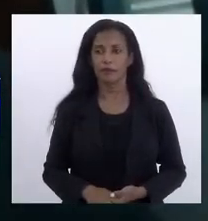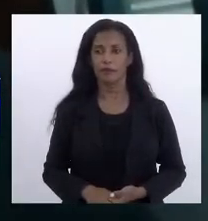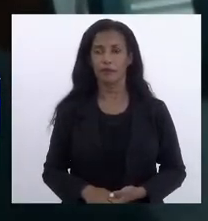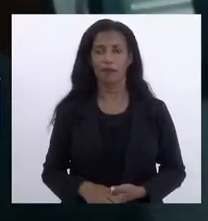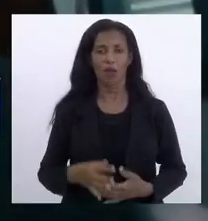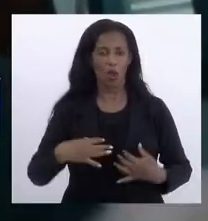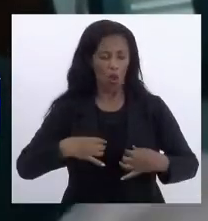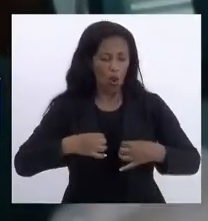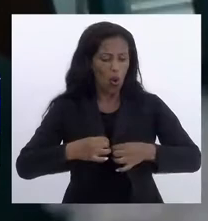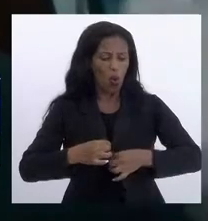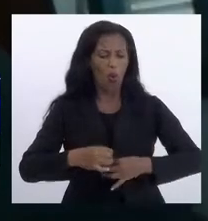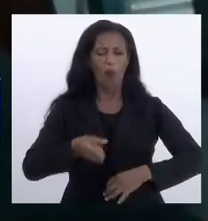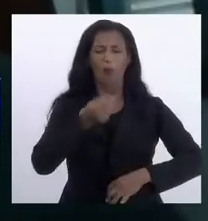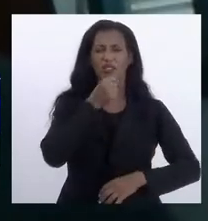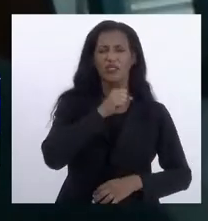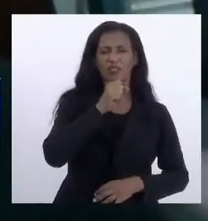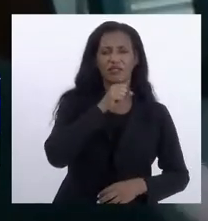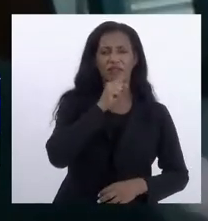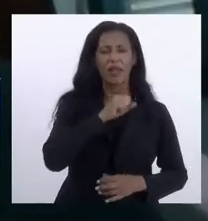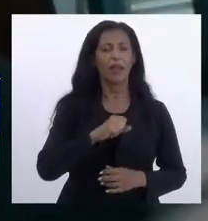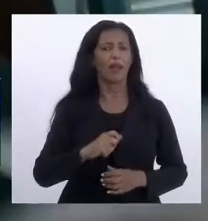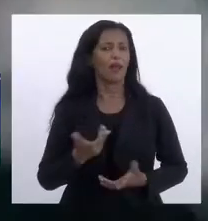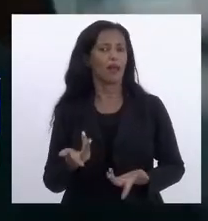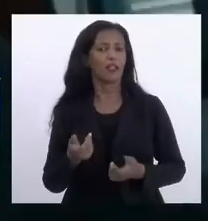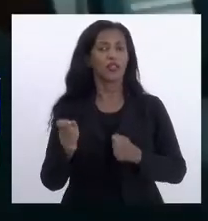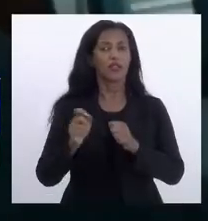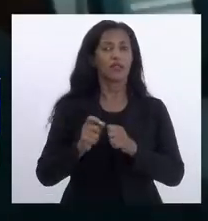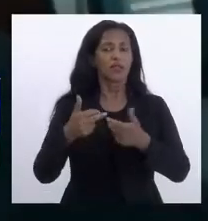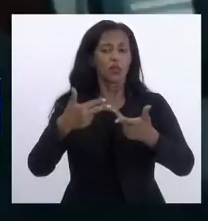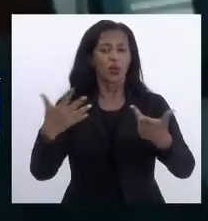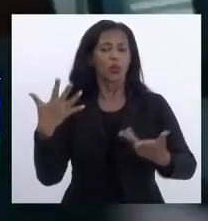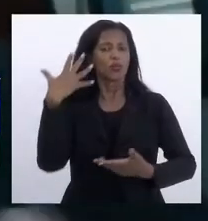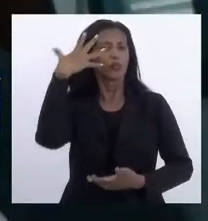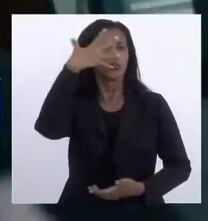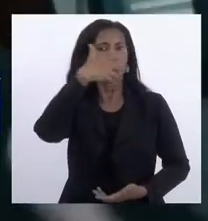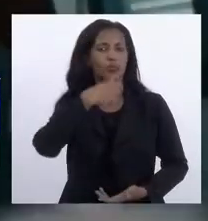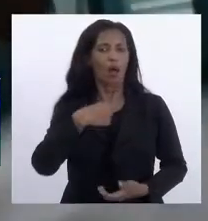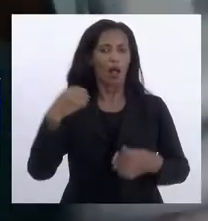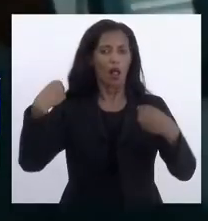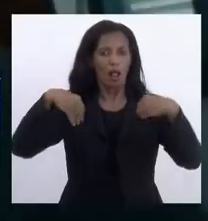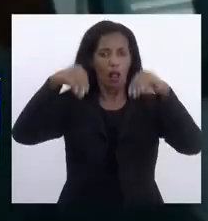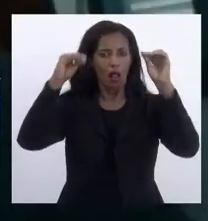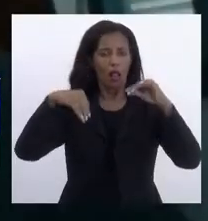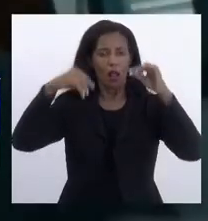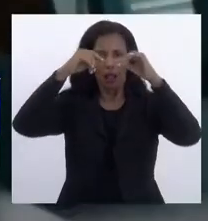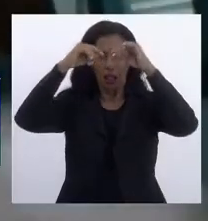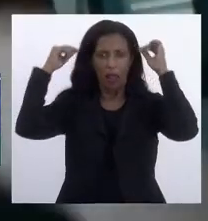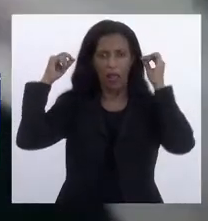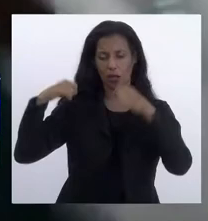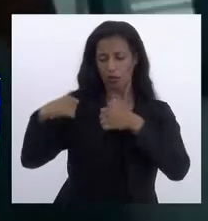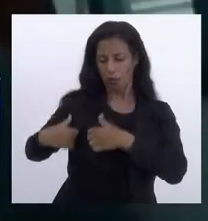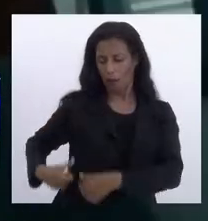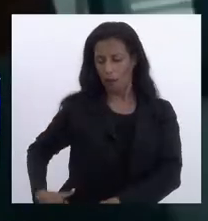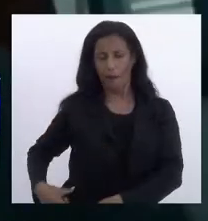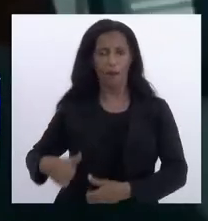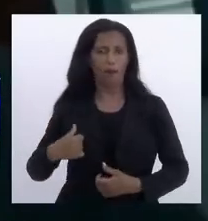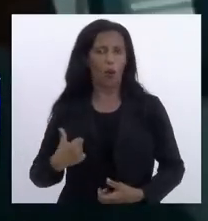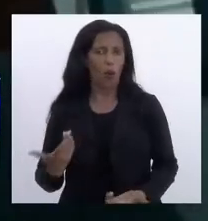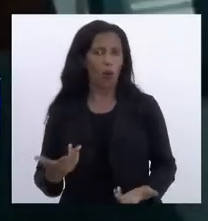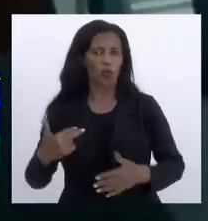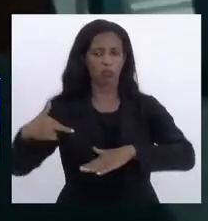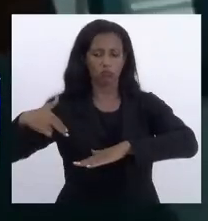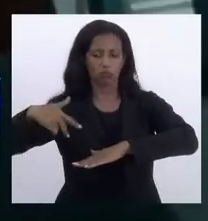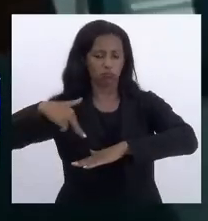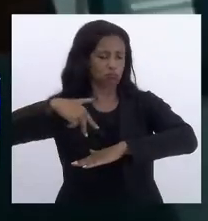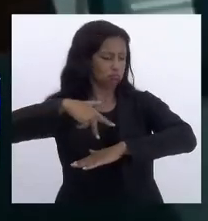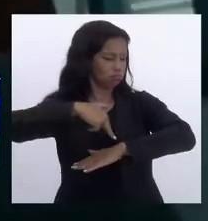roupas velhas, banners velhos e fazer coisas lindas, lenços, camisas, bolsas, e promover desfile de